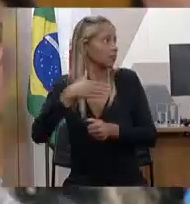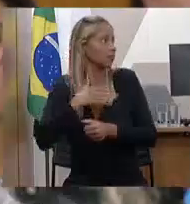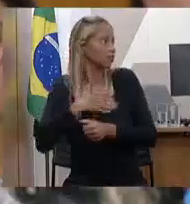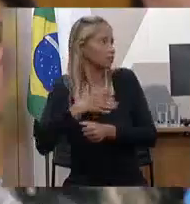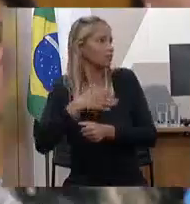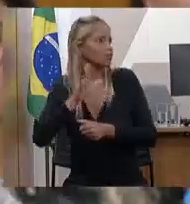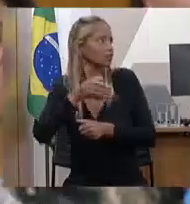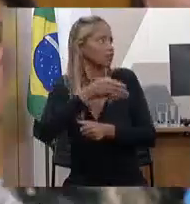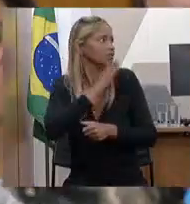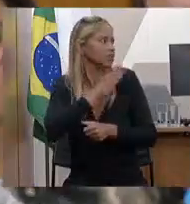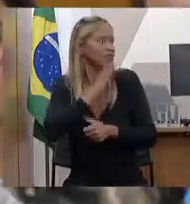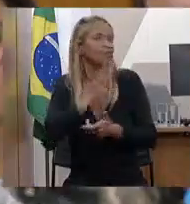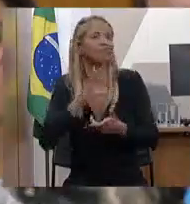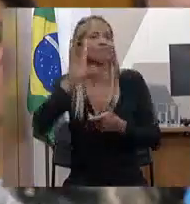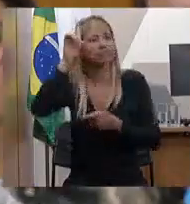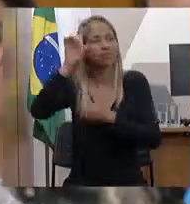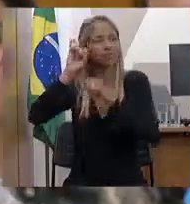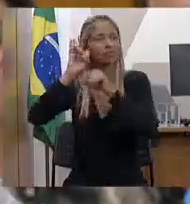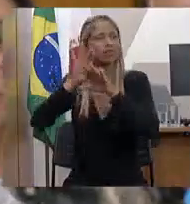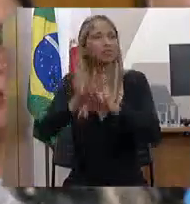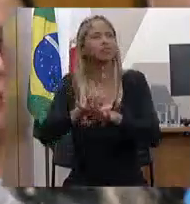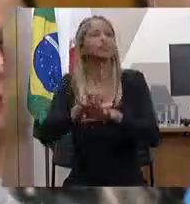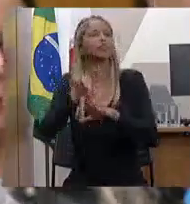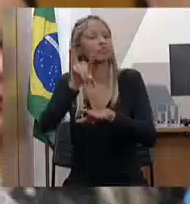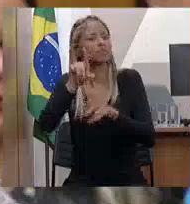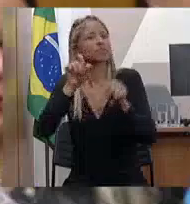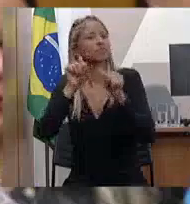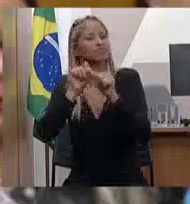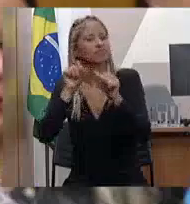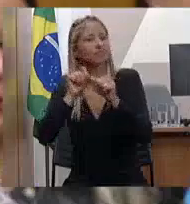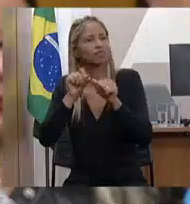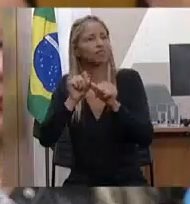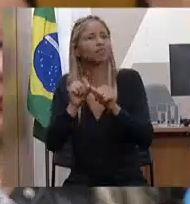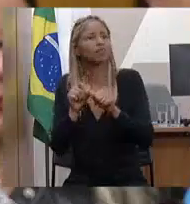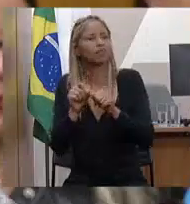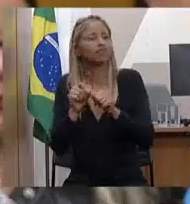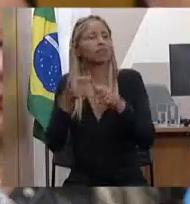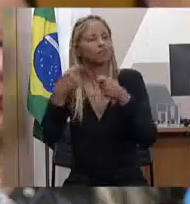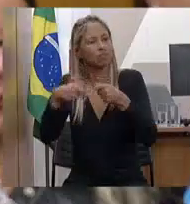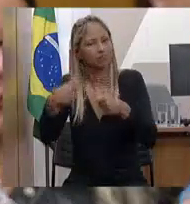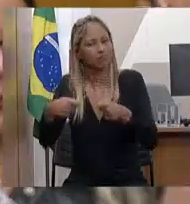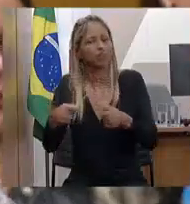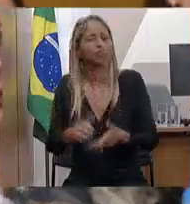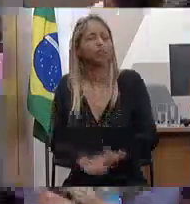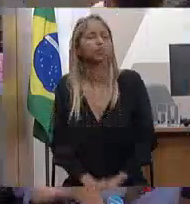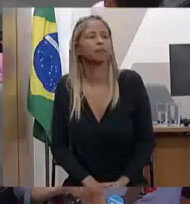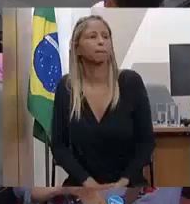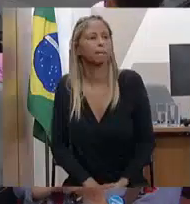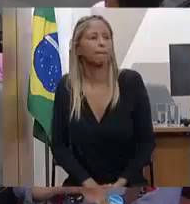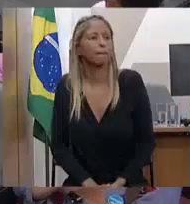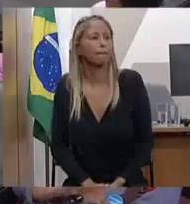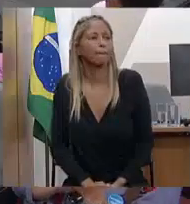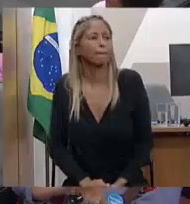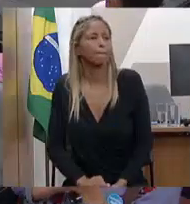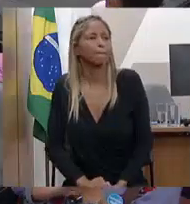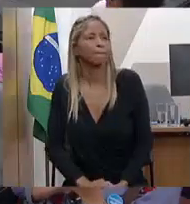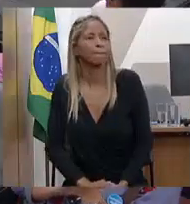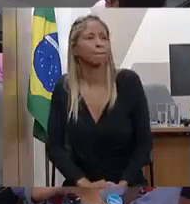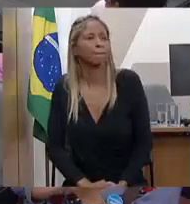conhecida há muitos anos e que Deus abençoe que vocês faça isso mesmo porque a gente tá precisando muito obrigado obrigado